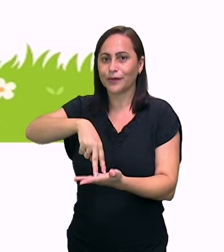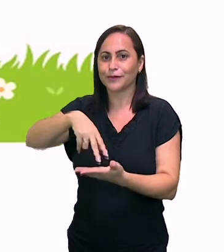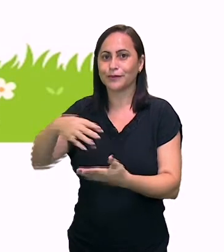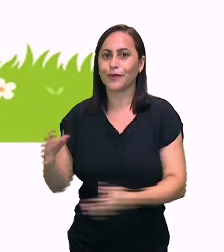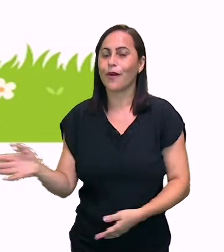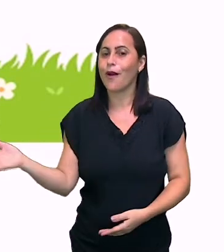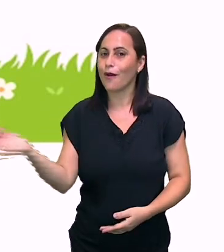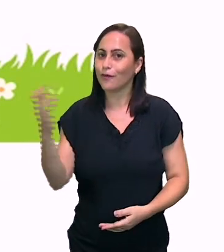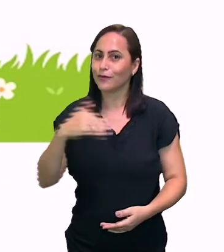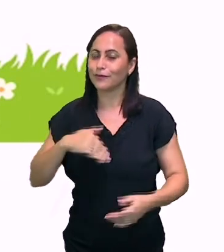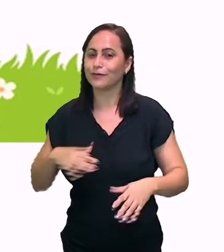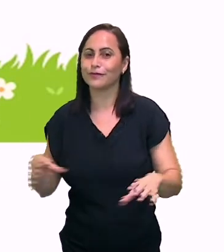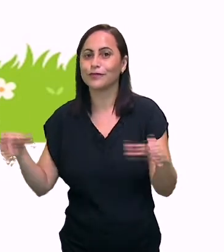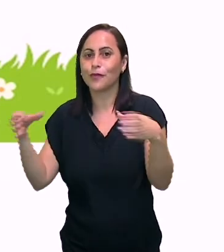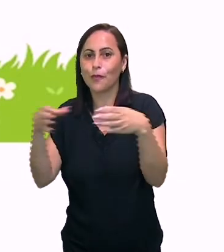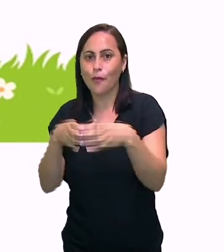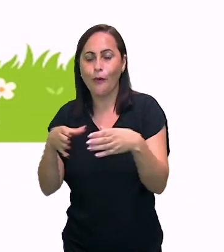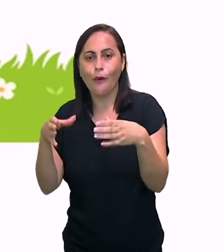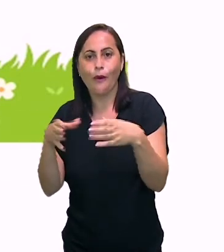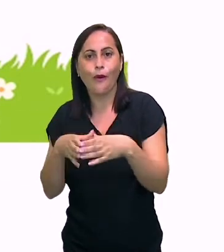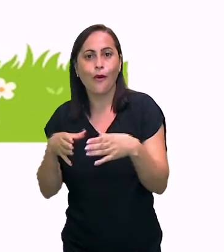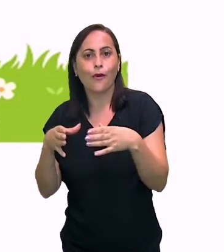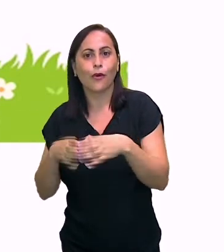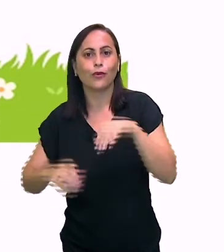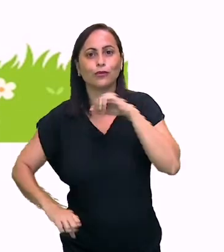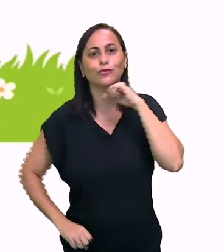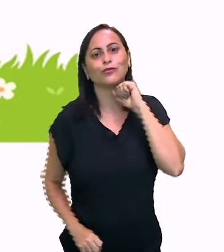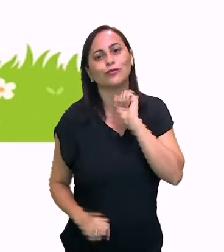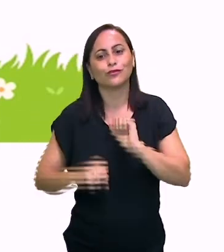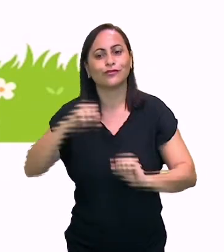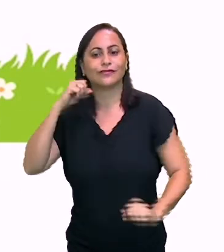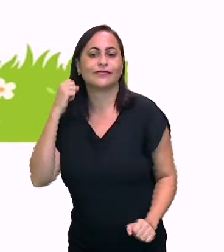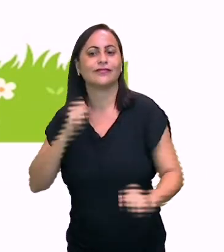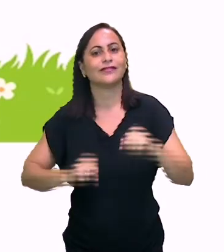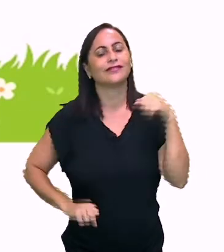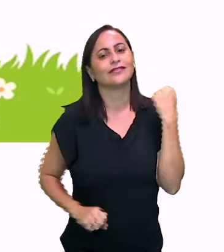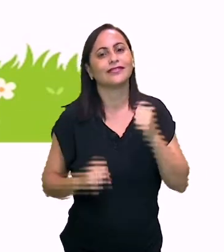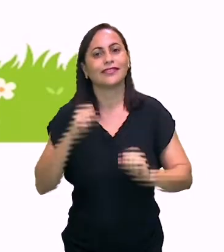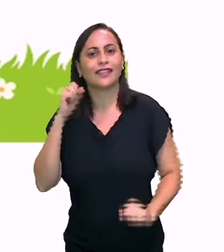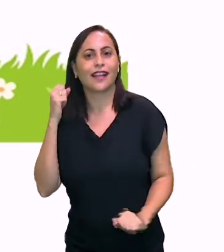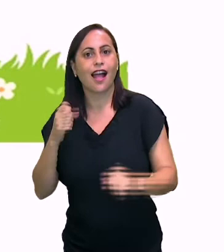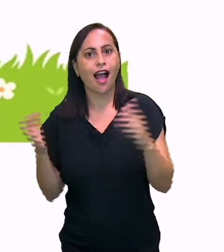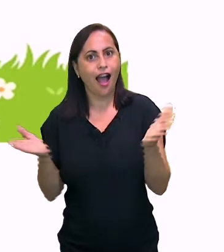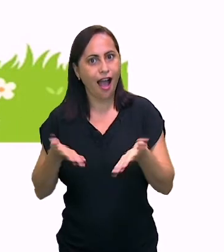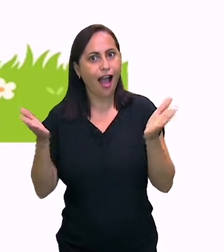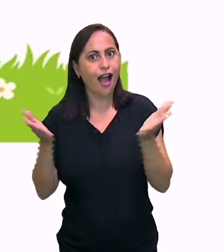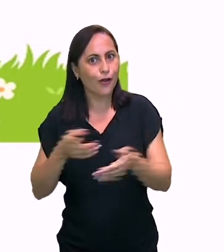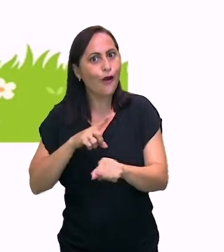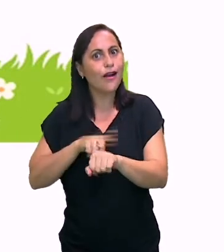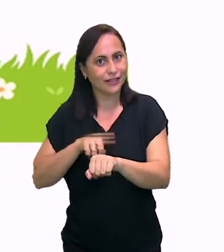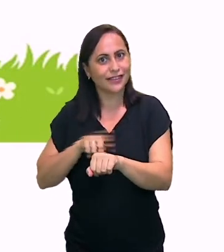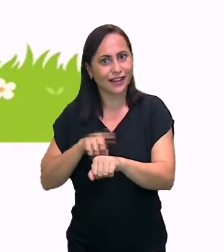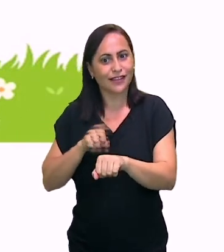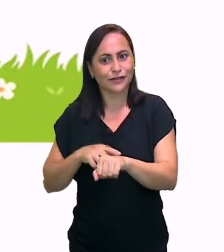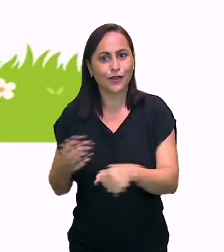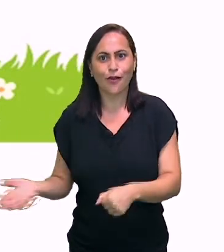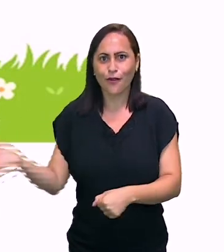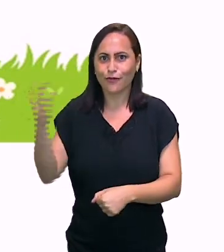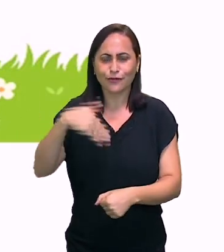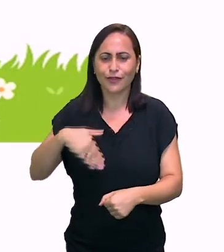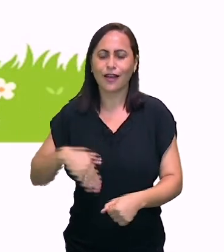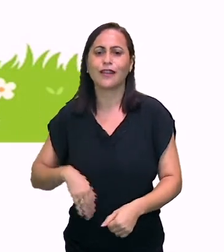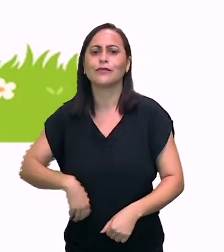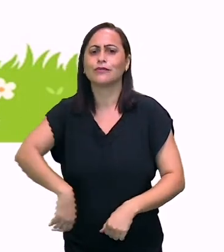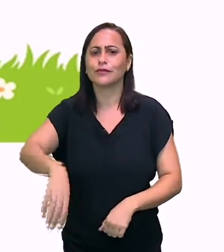a turma do aquecimento. Vamos aquecer neste momento.